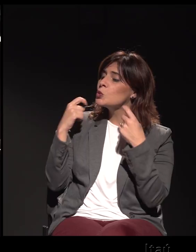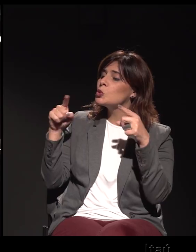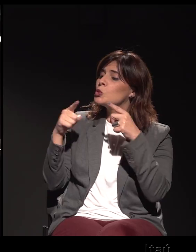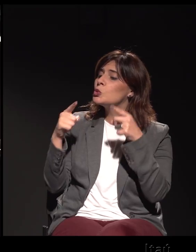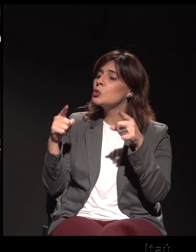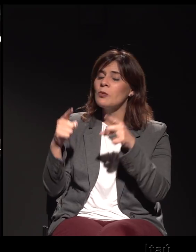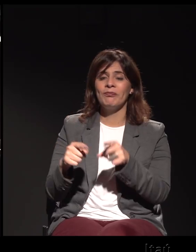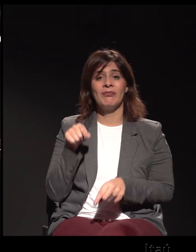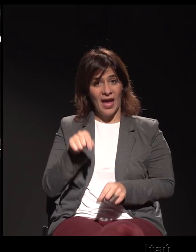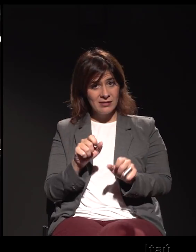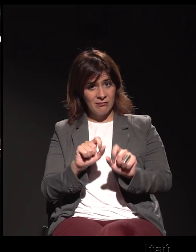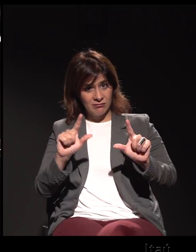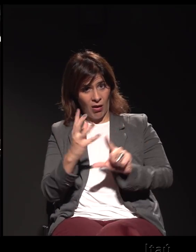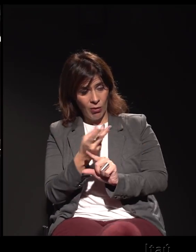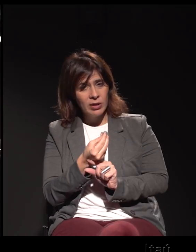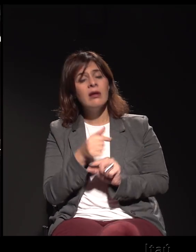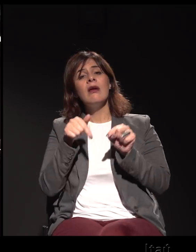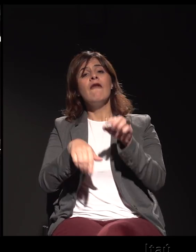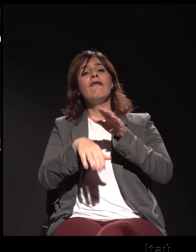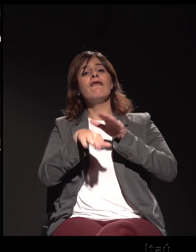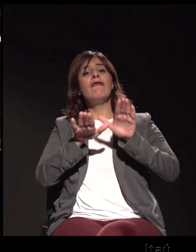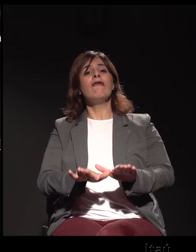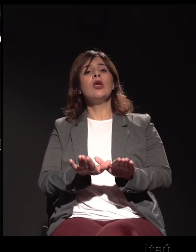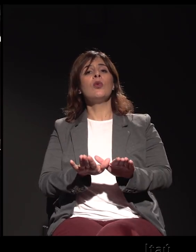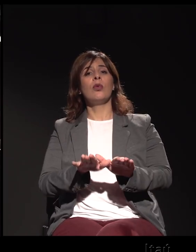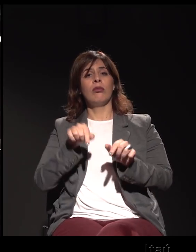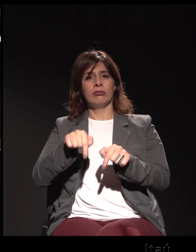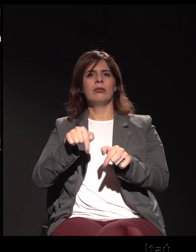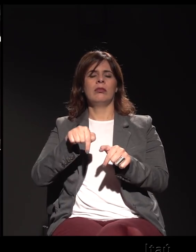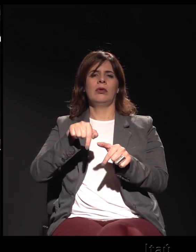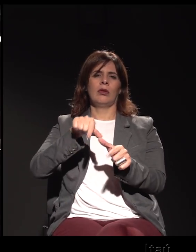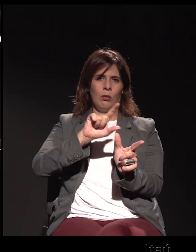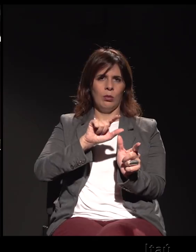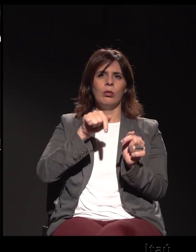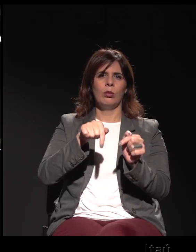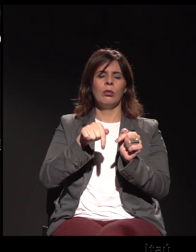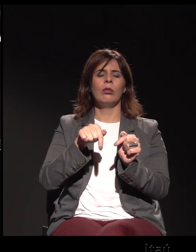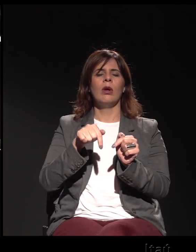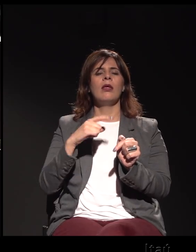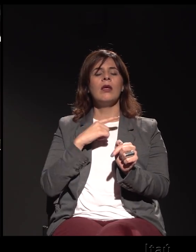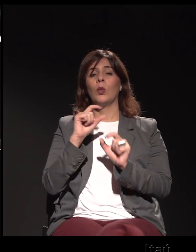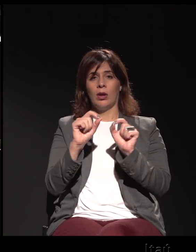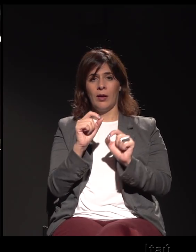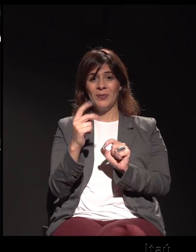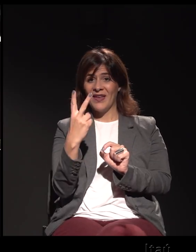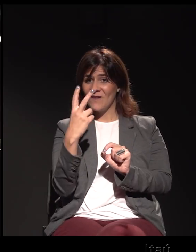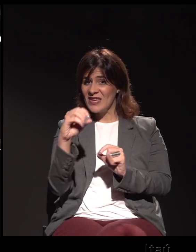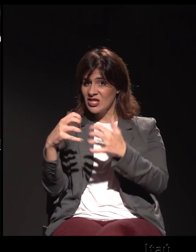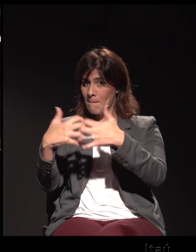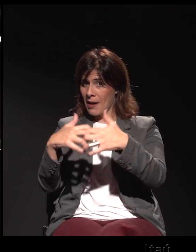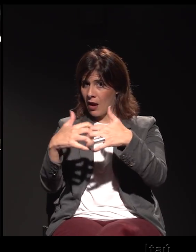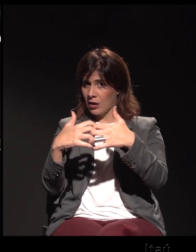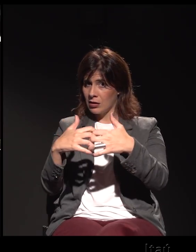Itaú. Ela é composta de 20 máquinas dessa acopladas a um teclado. E cada hora que você